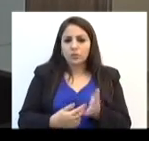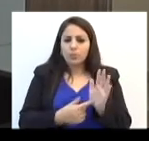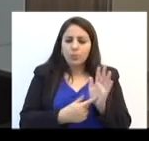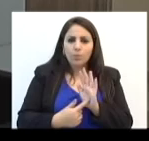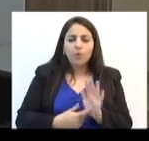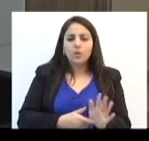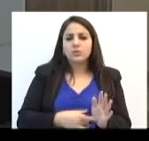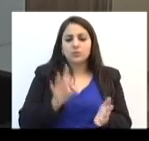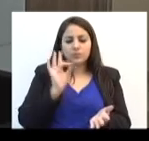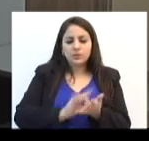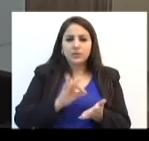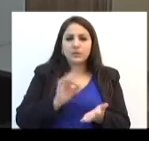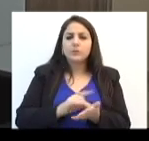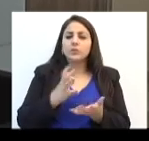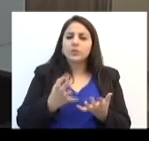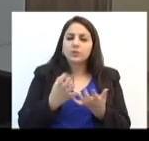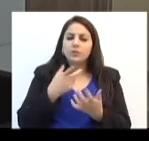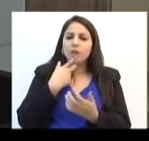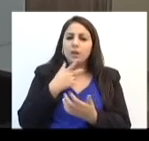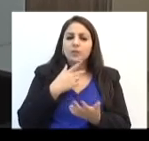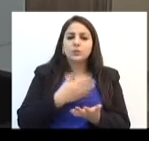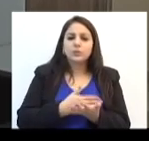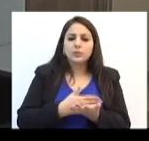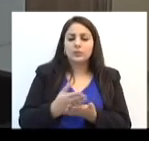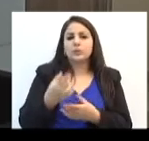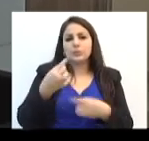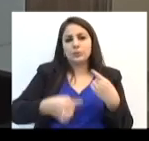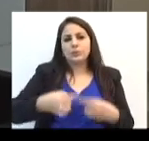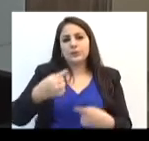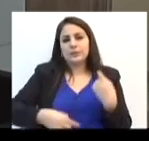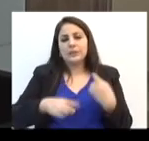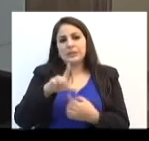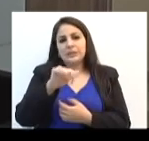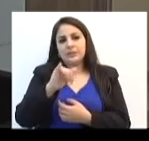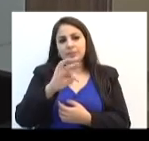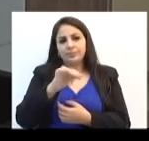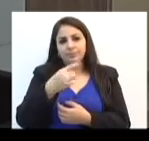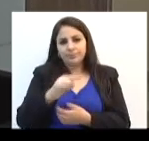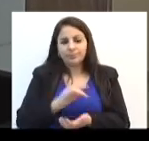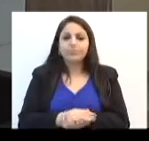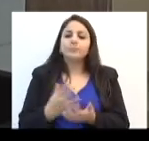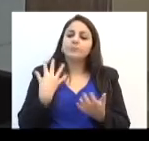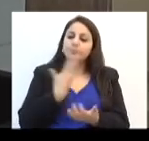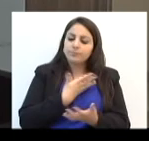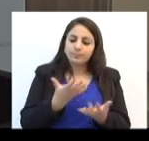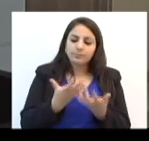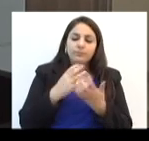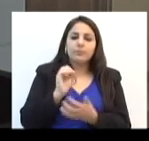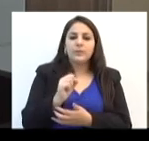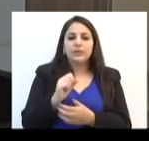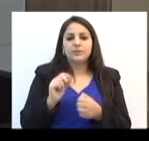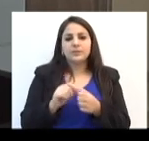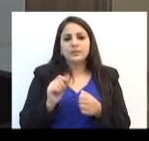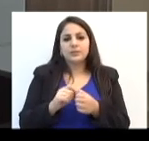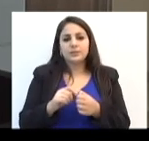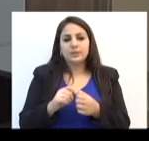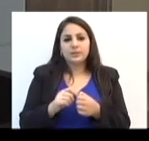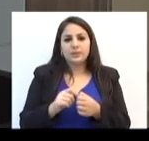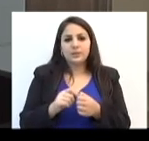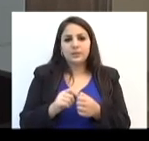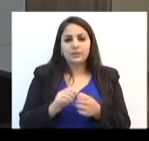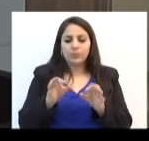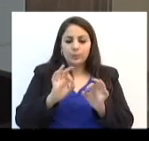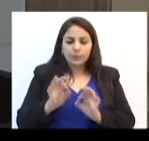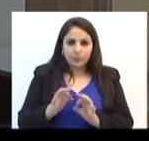aquilo que nós vemos dizendo desde o início do debate da licitação, que nós queremos sim fazer o processo licitatório, mas